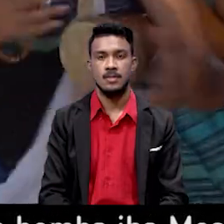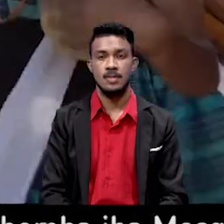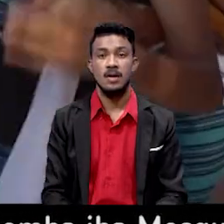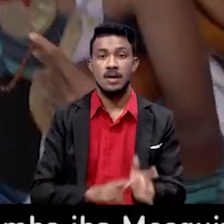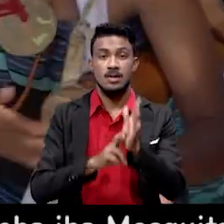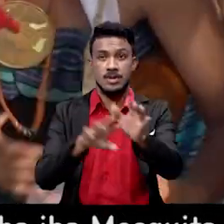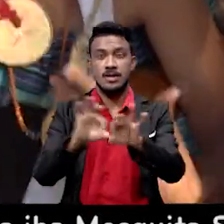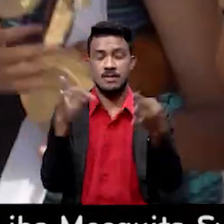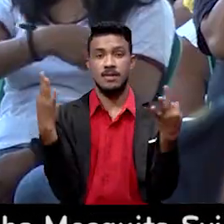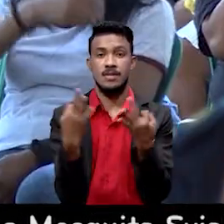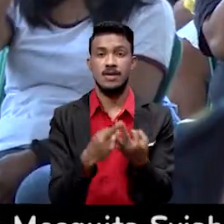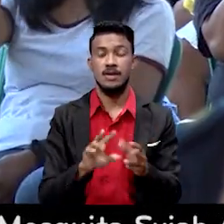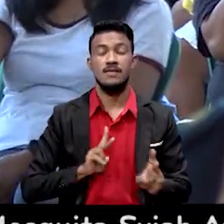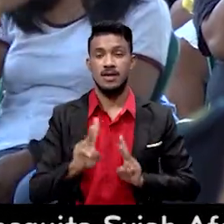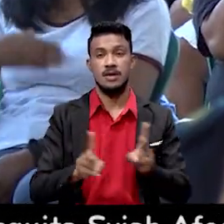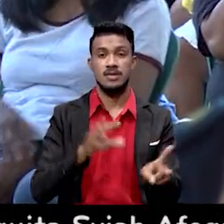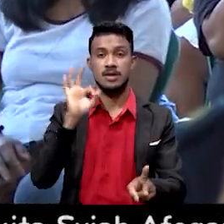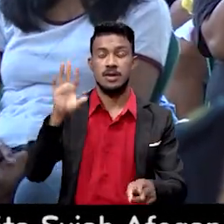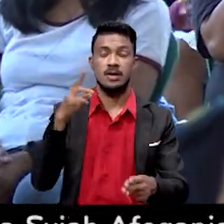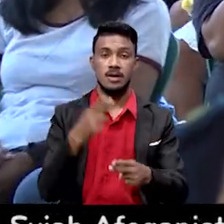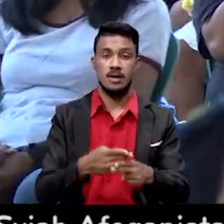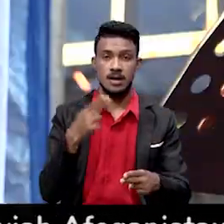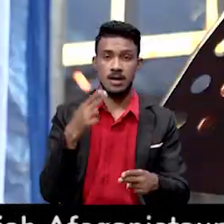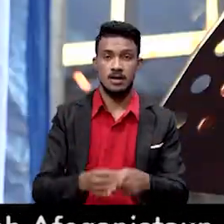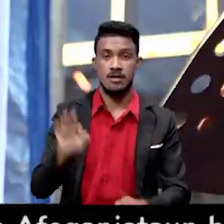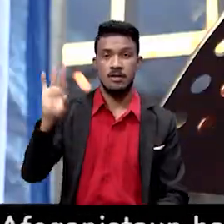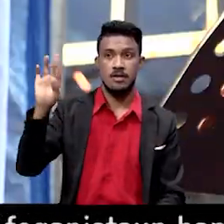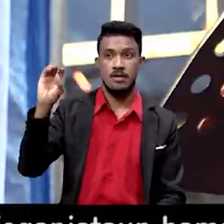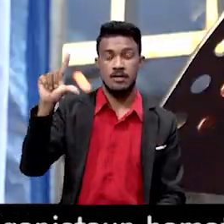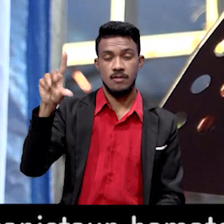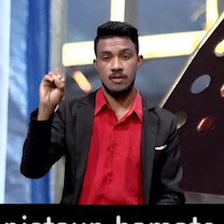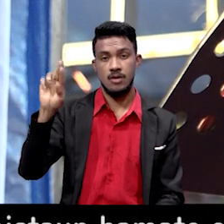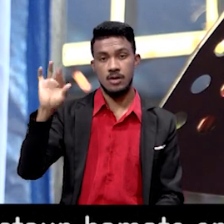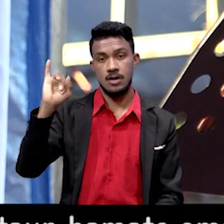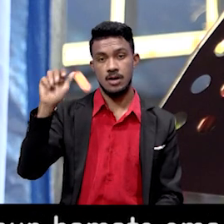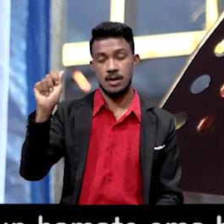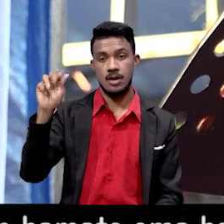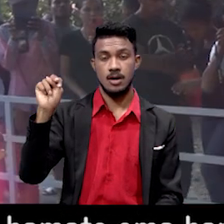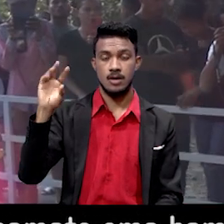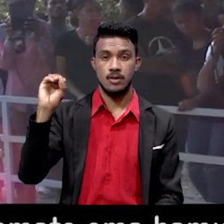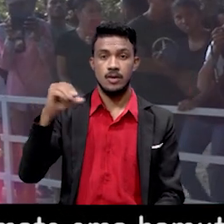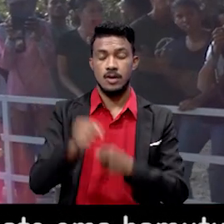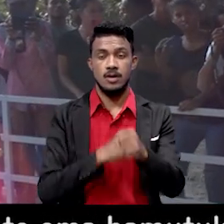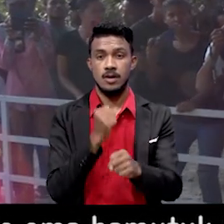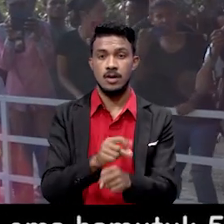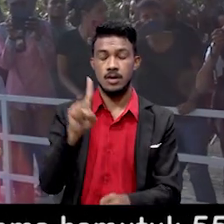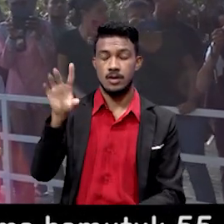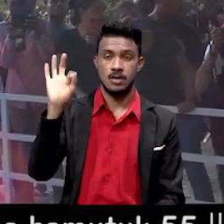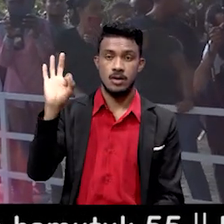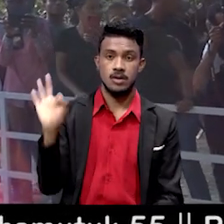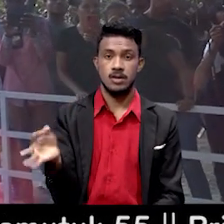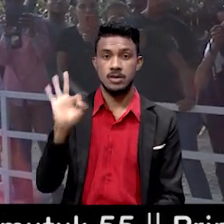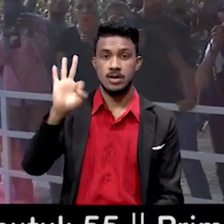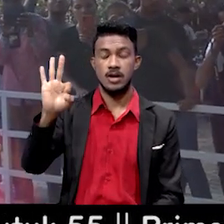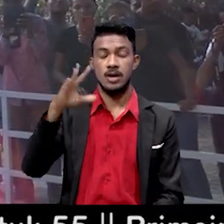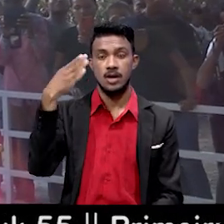Representante família Saudoso Nancia Floriana Nunes Saldanha e a cerimônia inauguração monumento 4 de setembro tinan riung ida atusia senolor sinsia e a aldeia